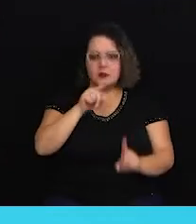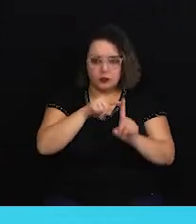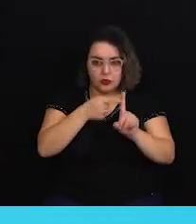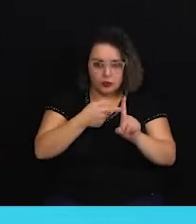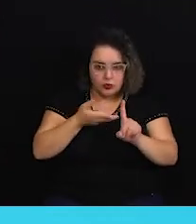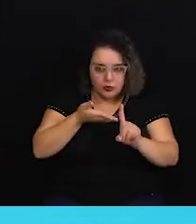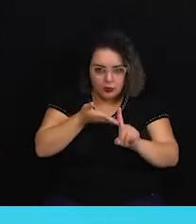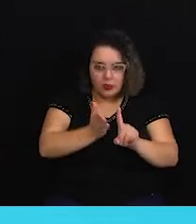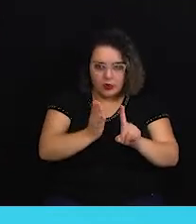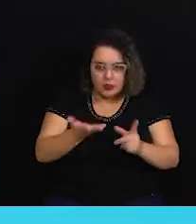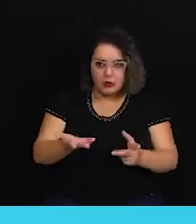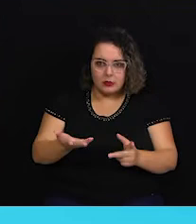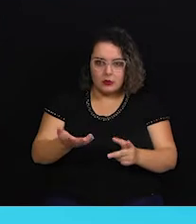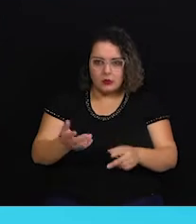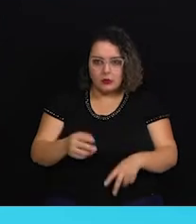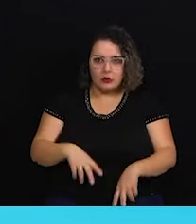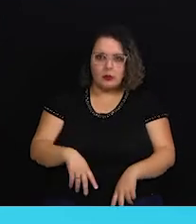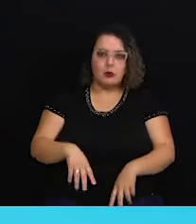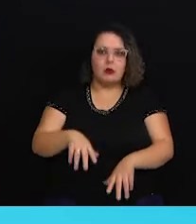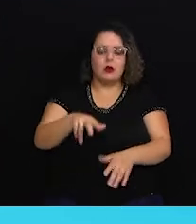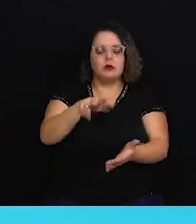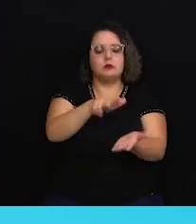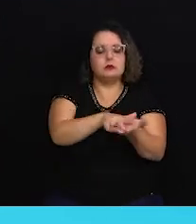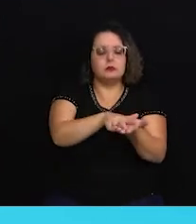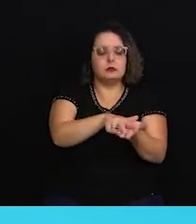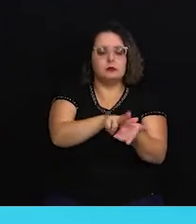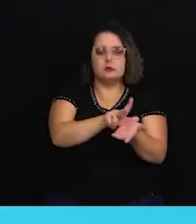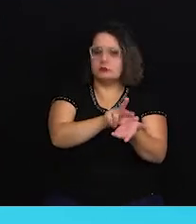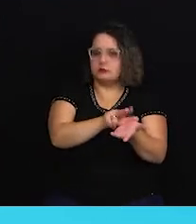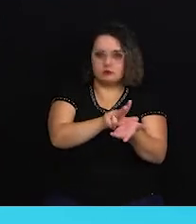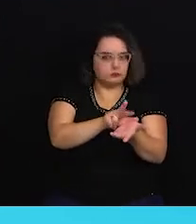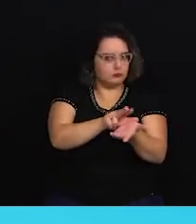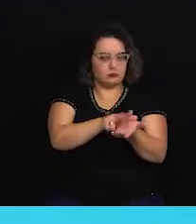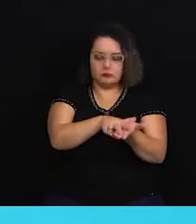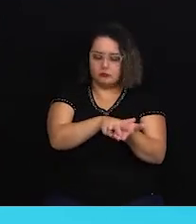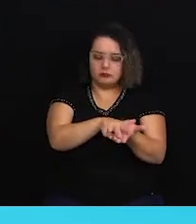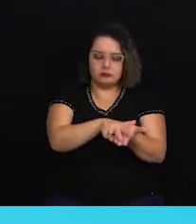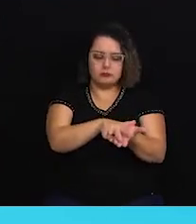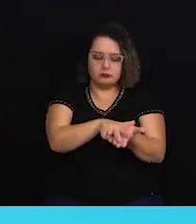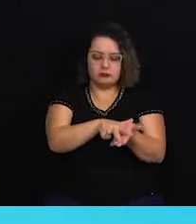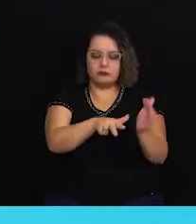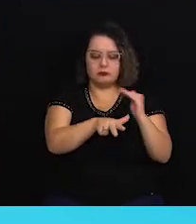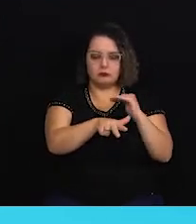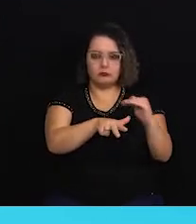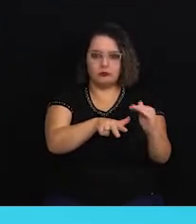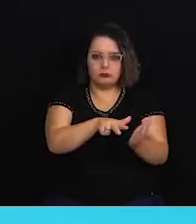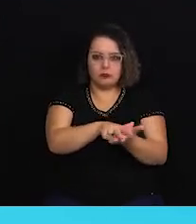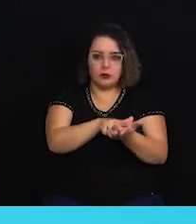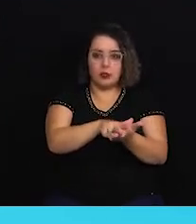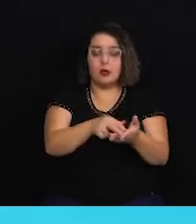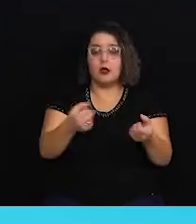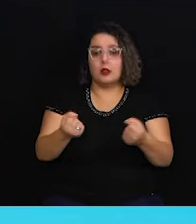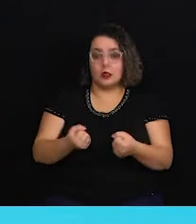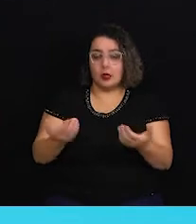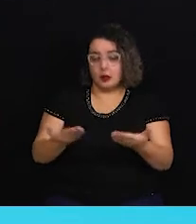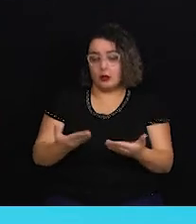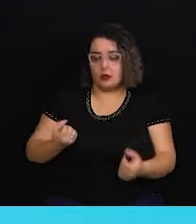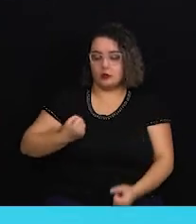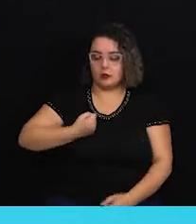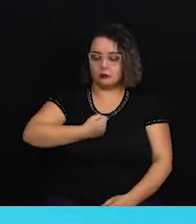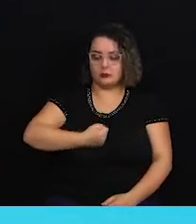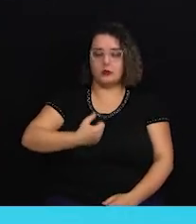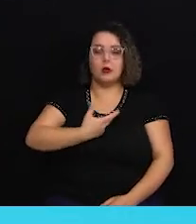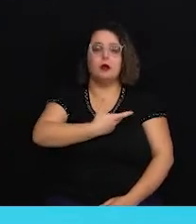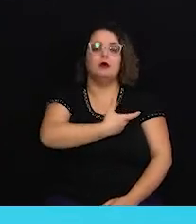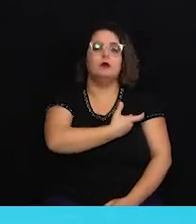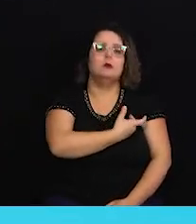parto, e o paciente ficava ali com as duas pernas imobilizadas durante horas. Hoje a gente faz uma anestesia que é guiada por ultrassom. Então, associa-se